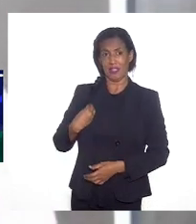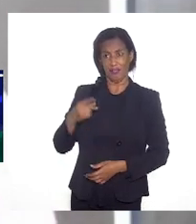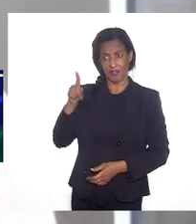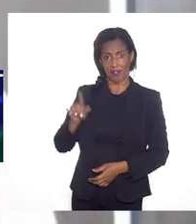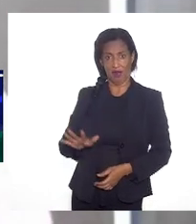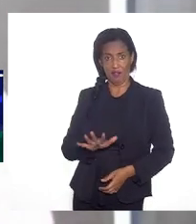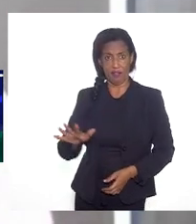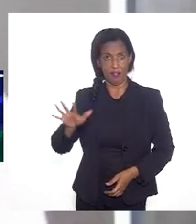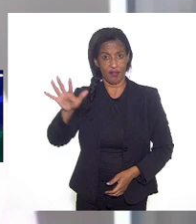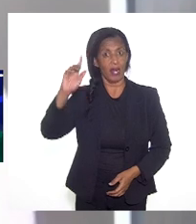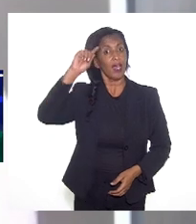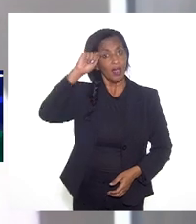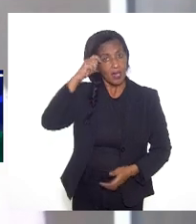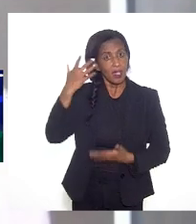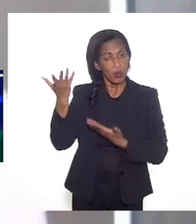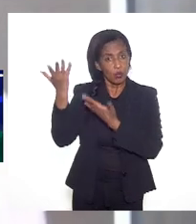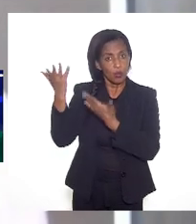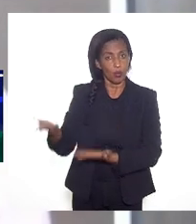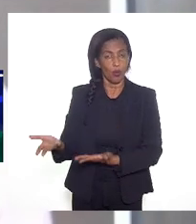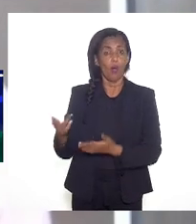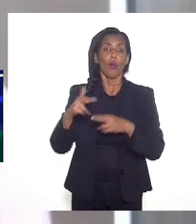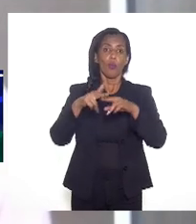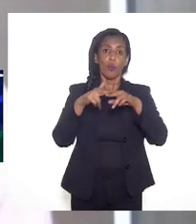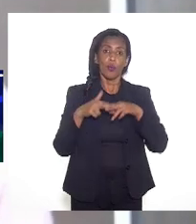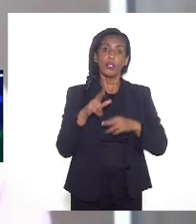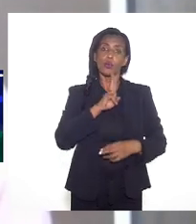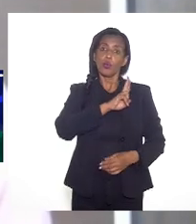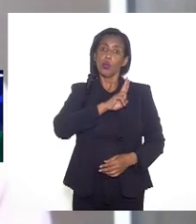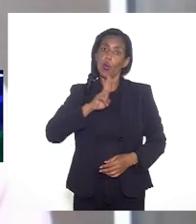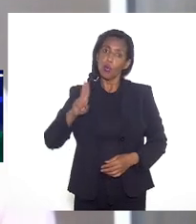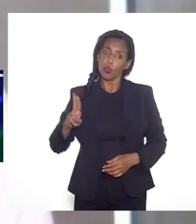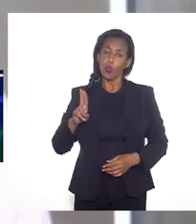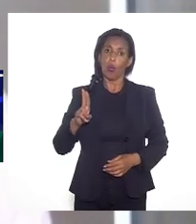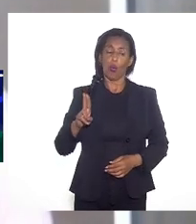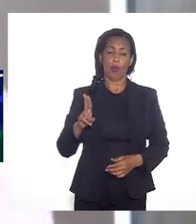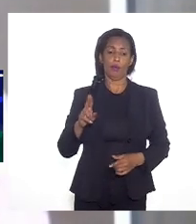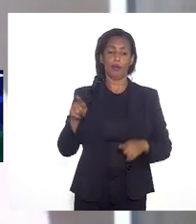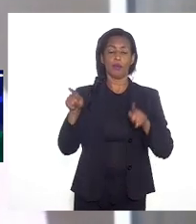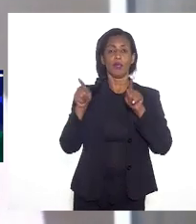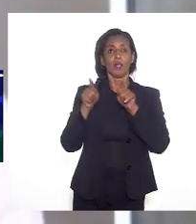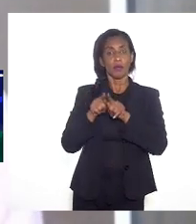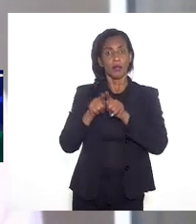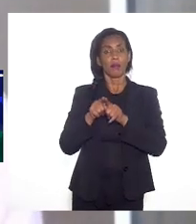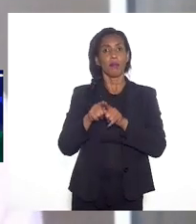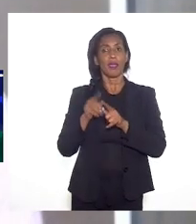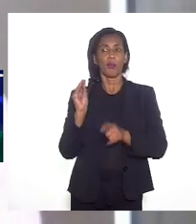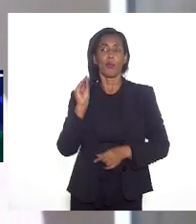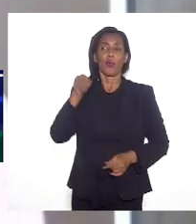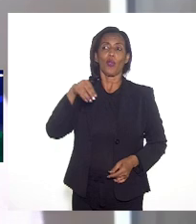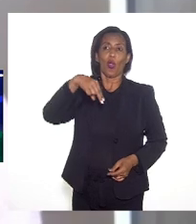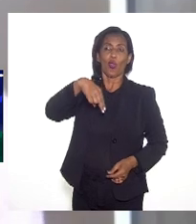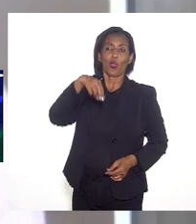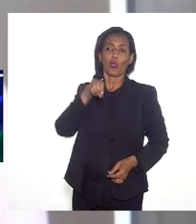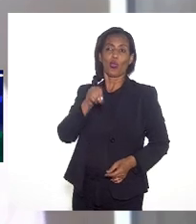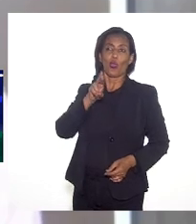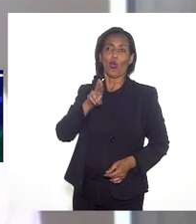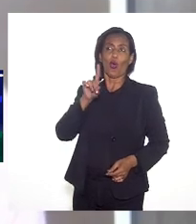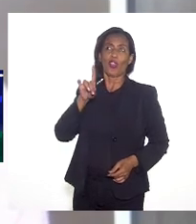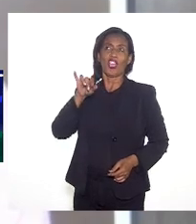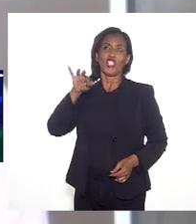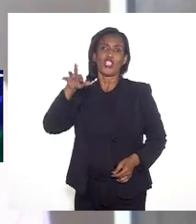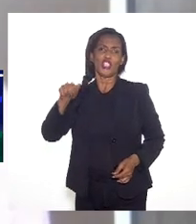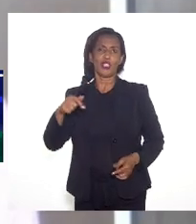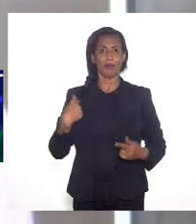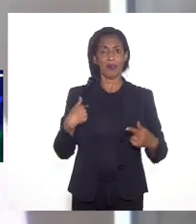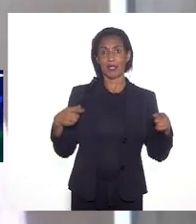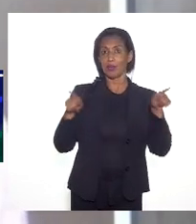territórios, serem negros. E aí foi posto também a questão dos nordestinos. Eu sou nordestina, mas também sou negra, né?